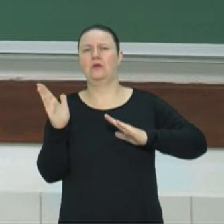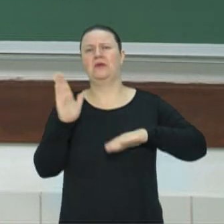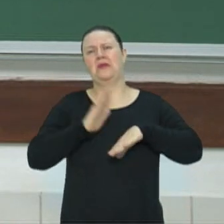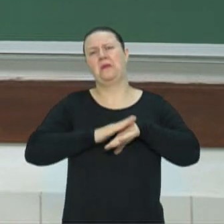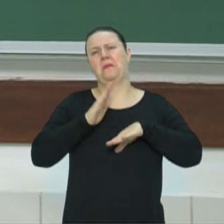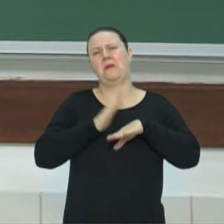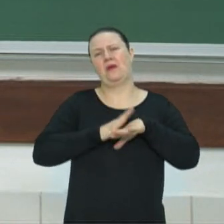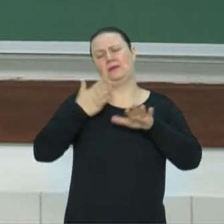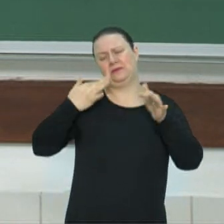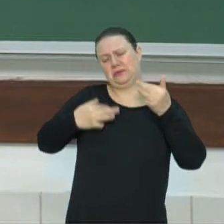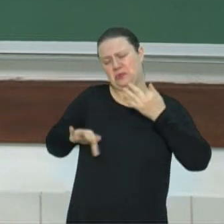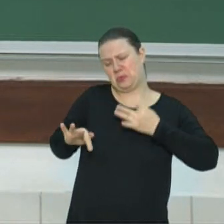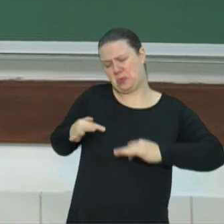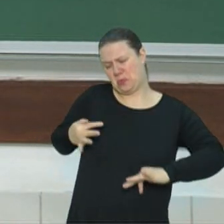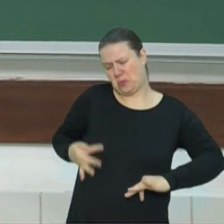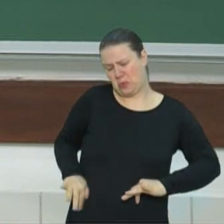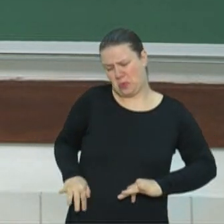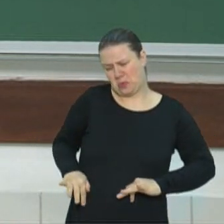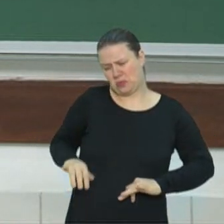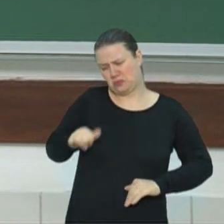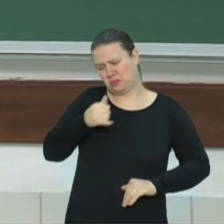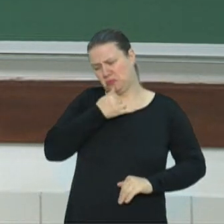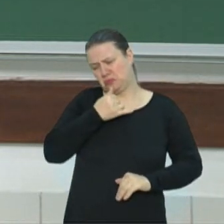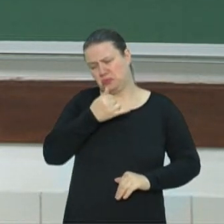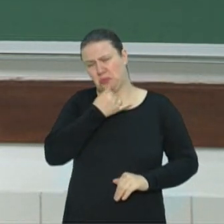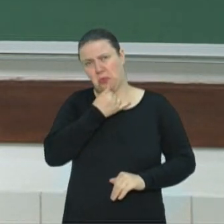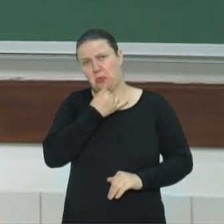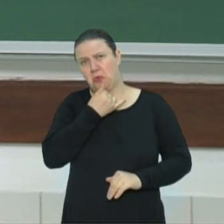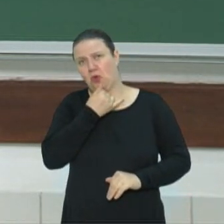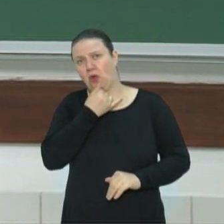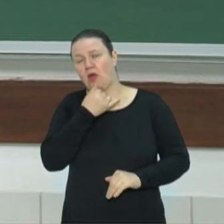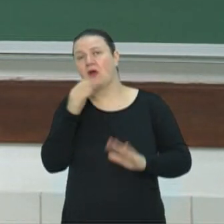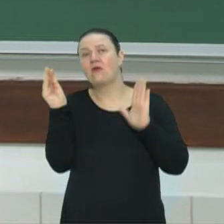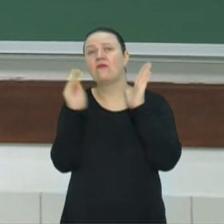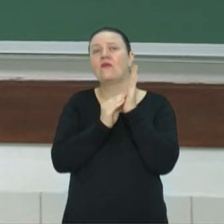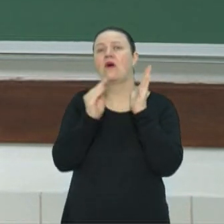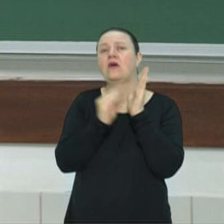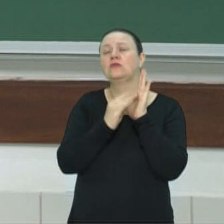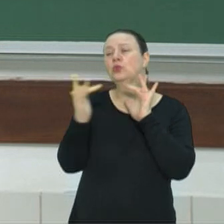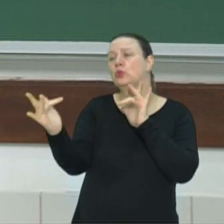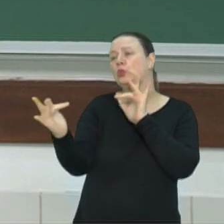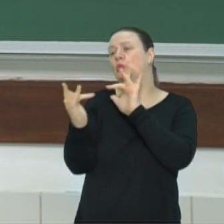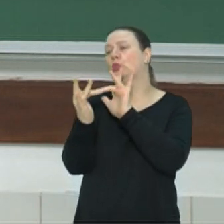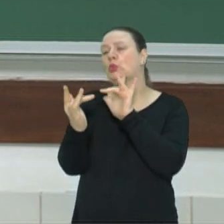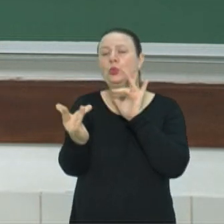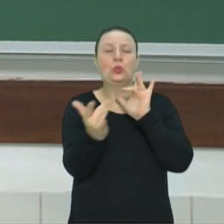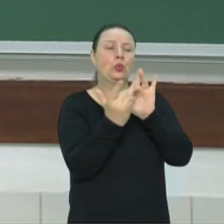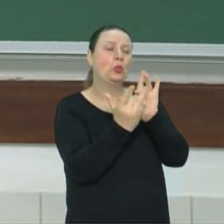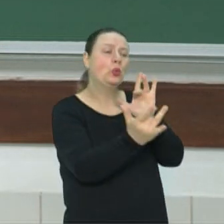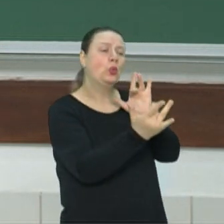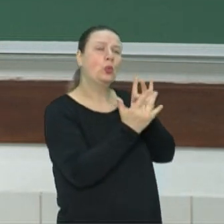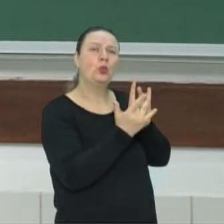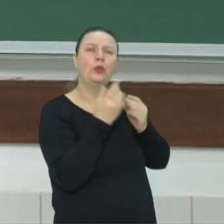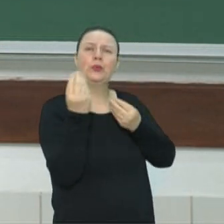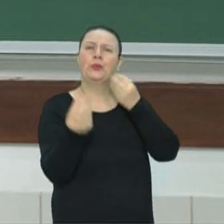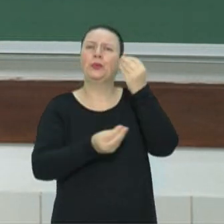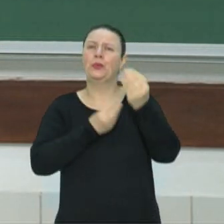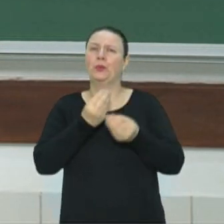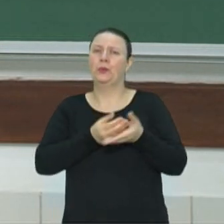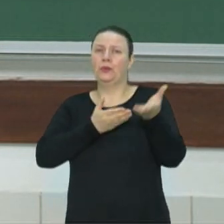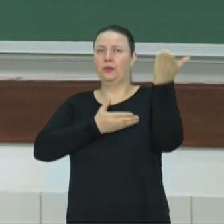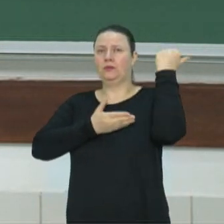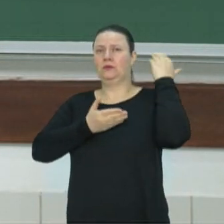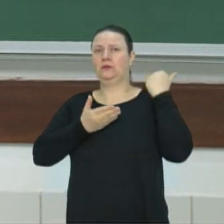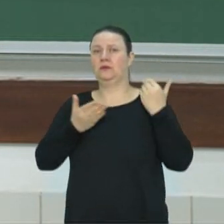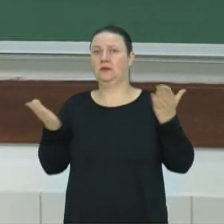mais dói no Gaturro é a falta de contato, né? Os contatos antigamente, como que eram, será? E como que